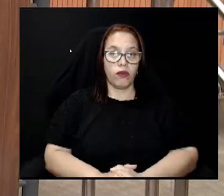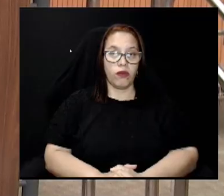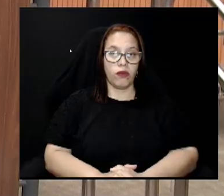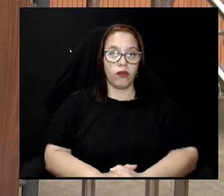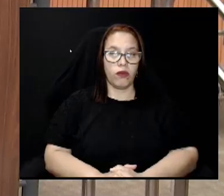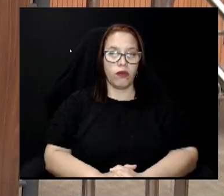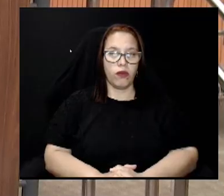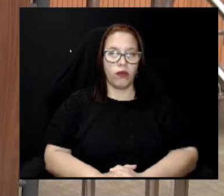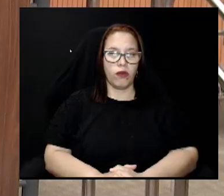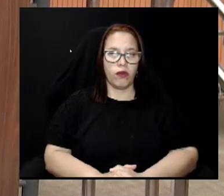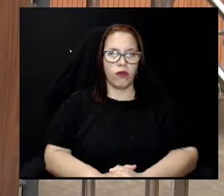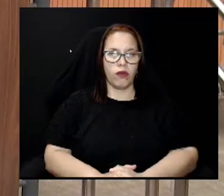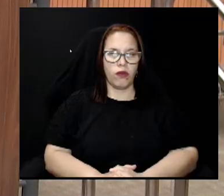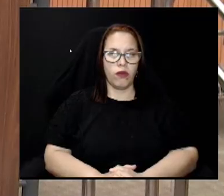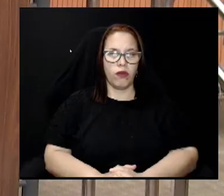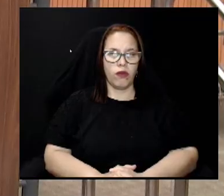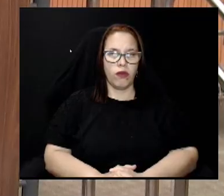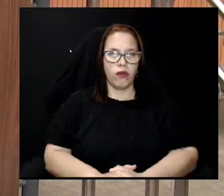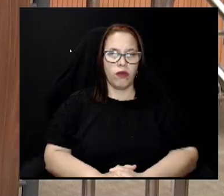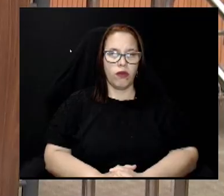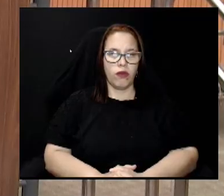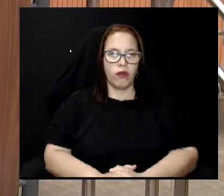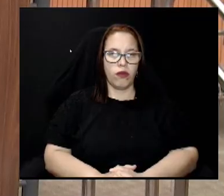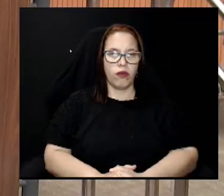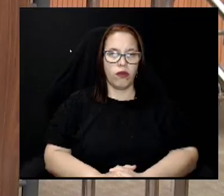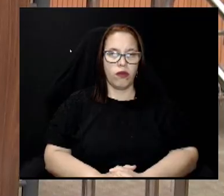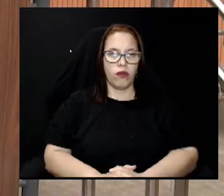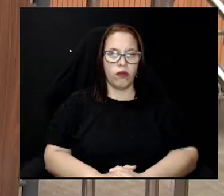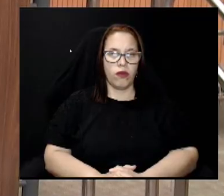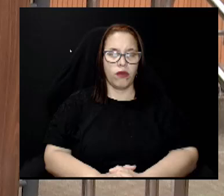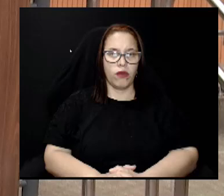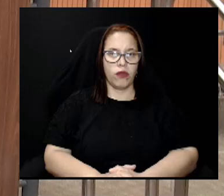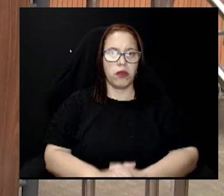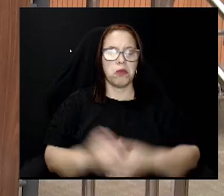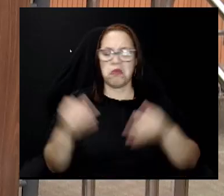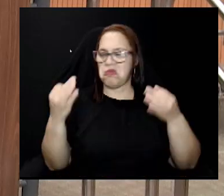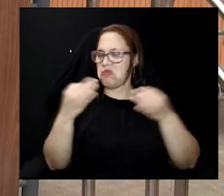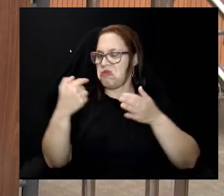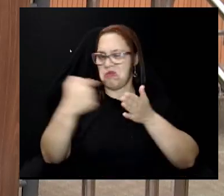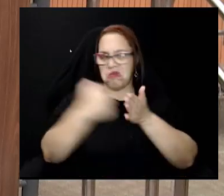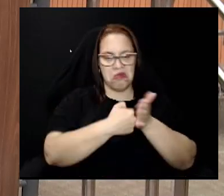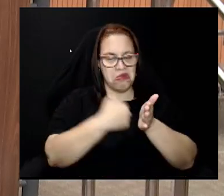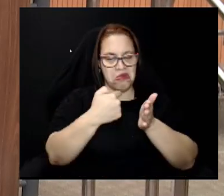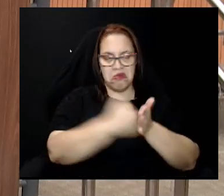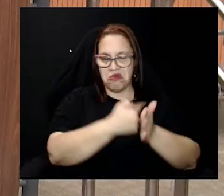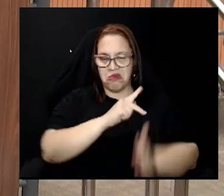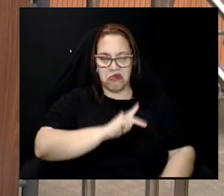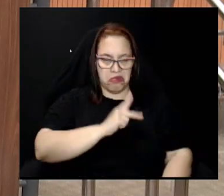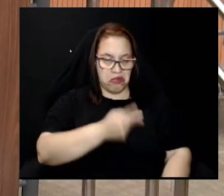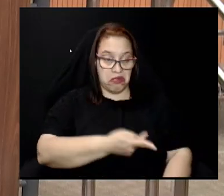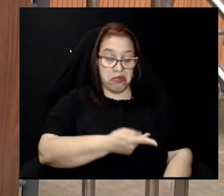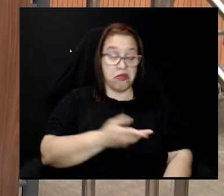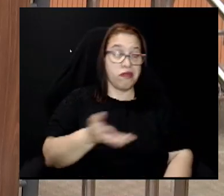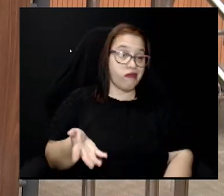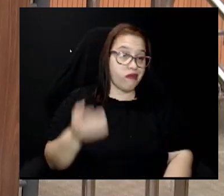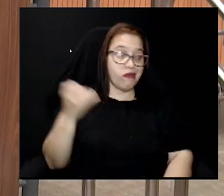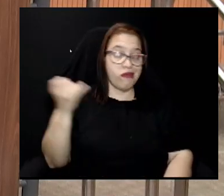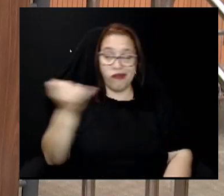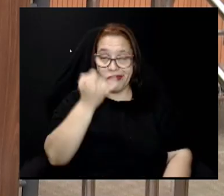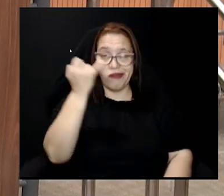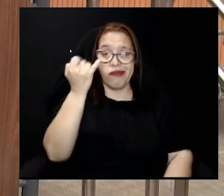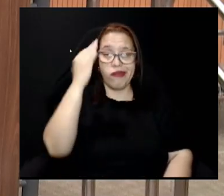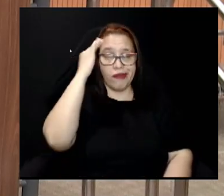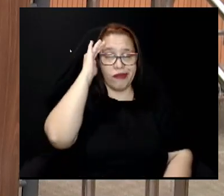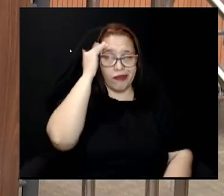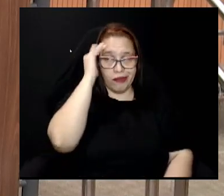Está vermelho? Está vermelho agora. Excelente essa pergunta, doutor Paulo. Assim, é importantíssimo que a gente entenda